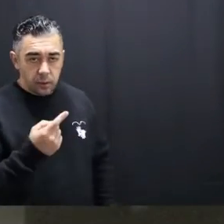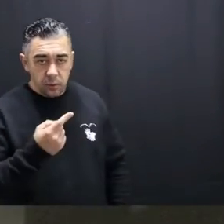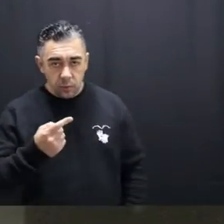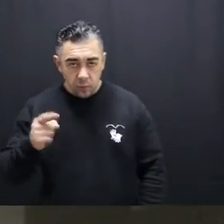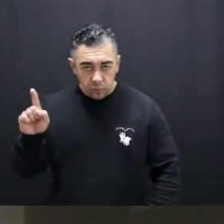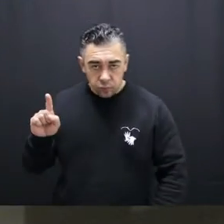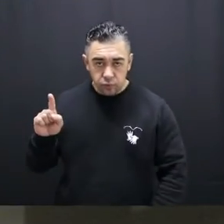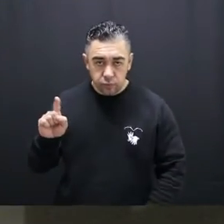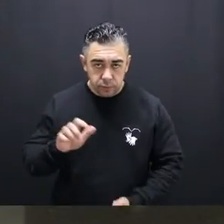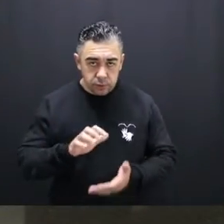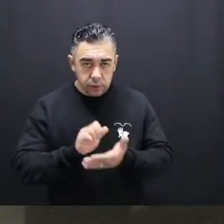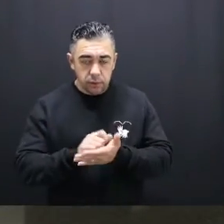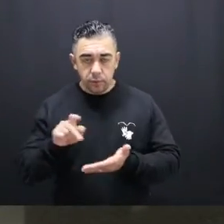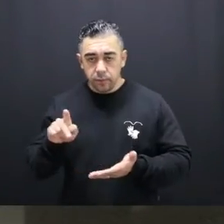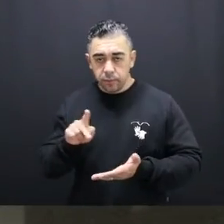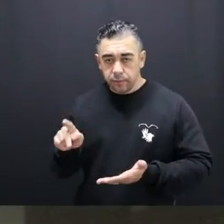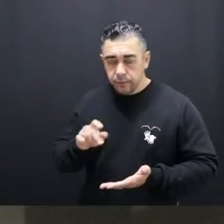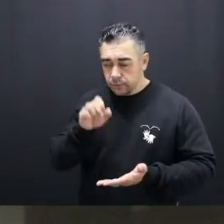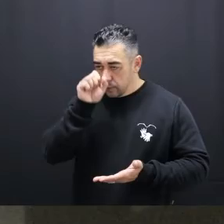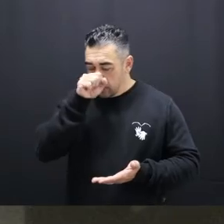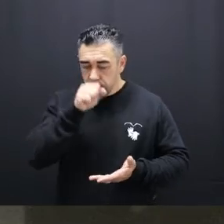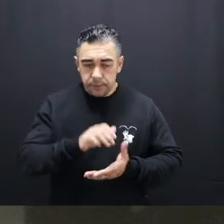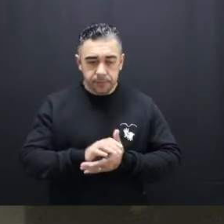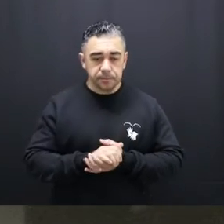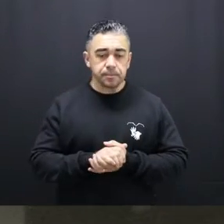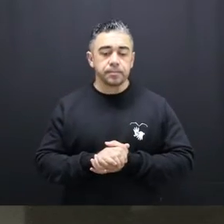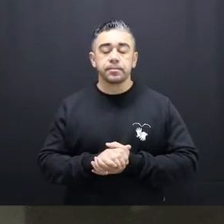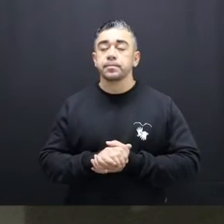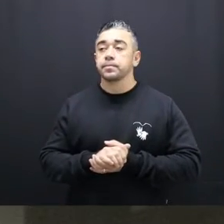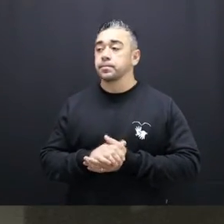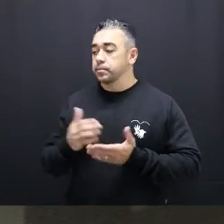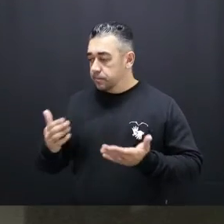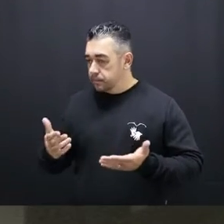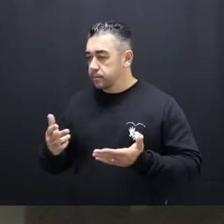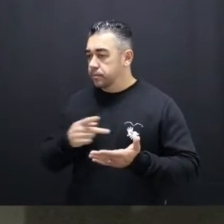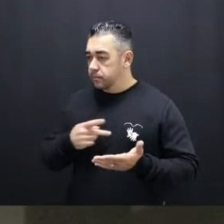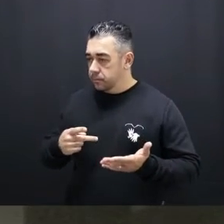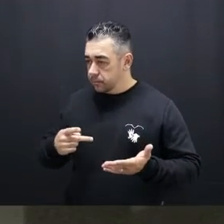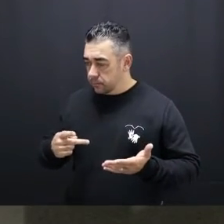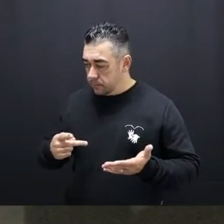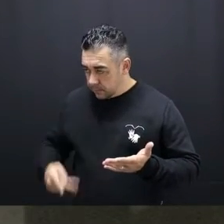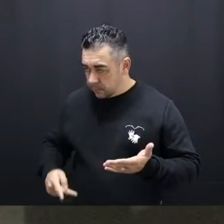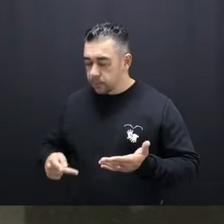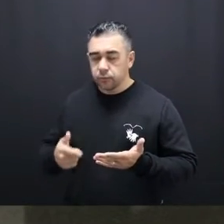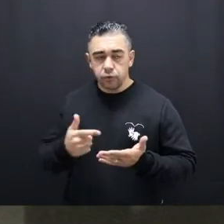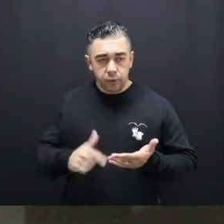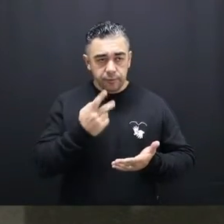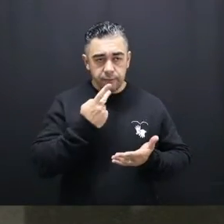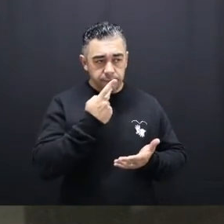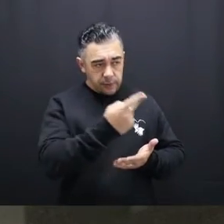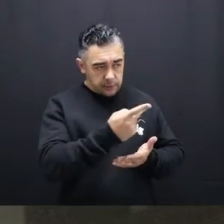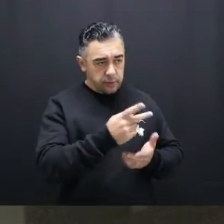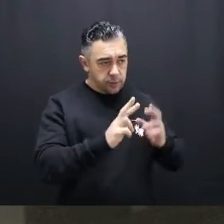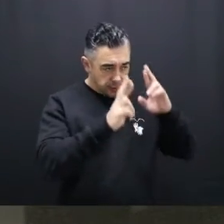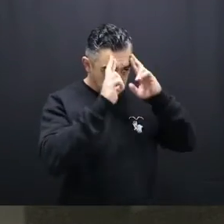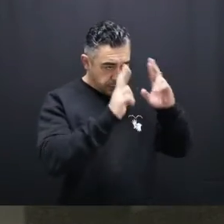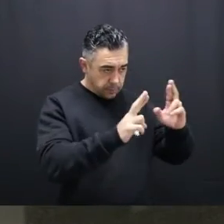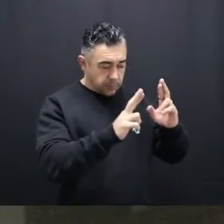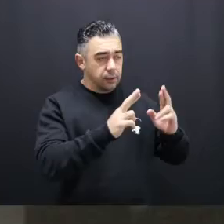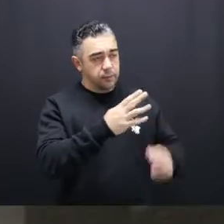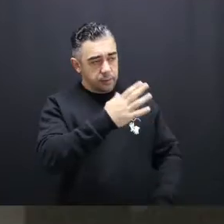o vereador Professor Wellington senhor presidente novamente reitero o respeito que o parlamentar vereadores os